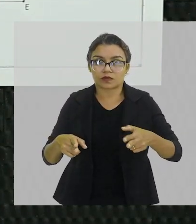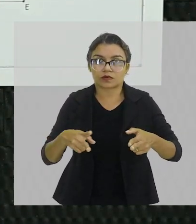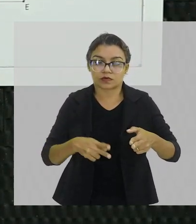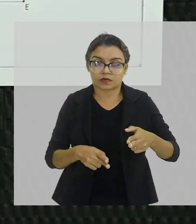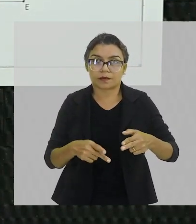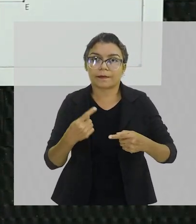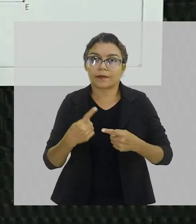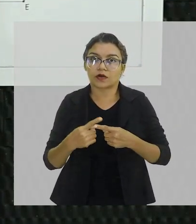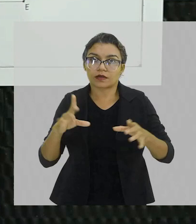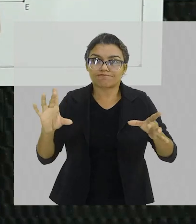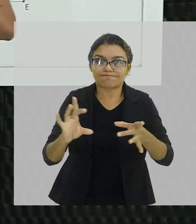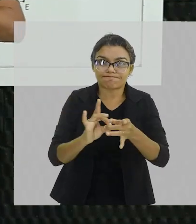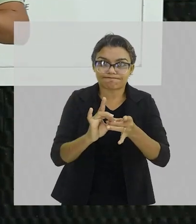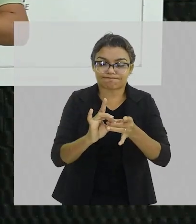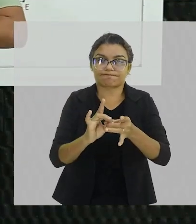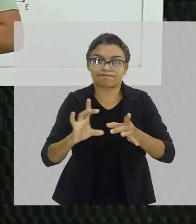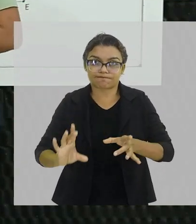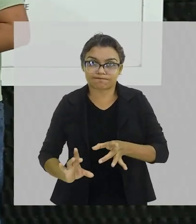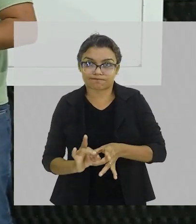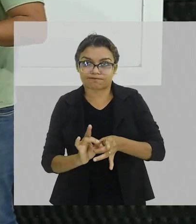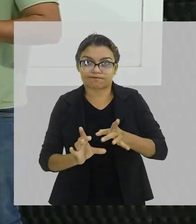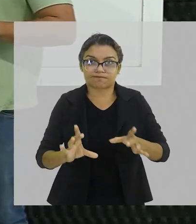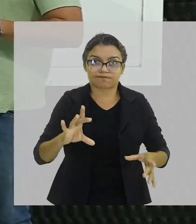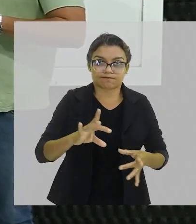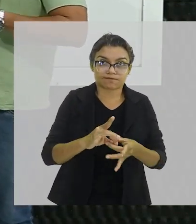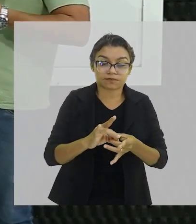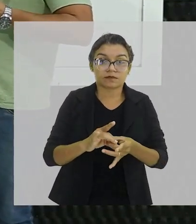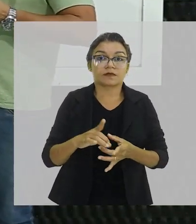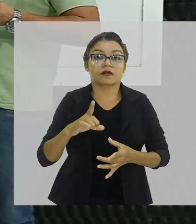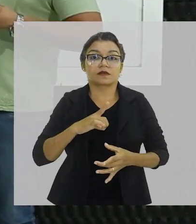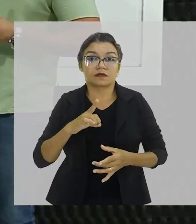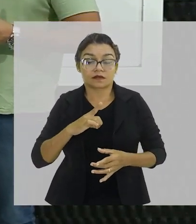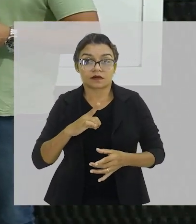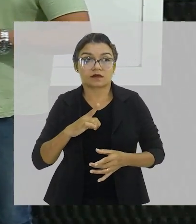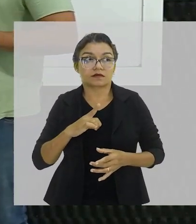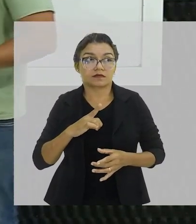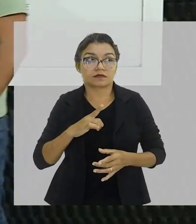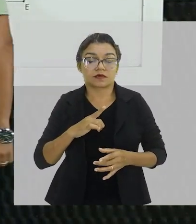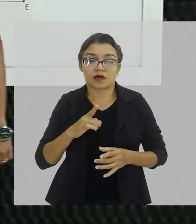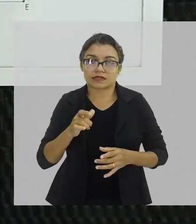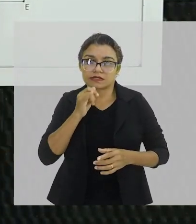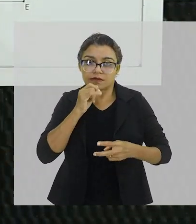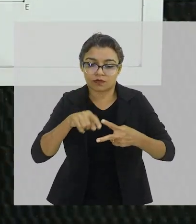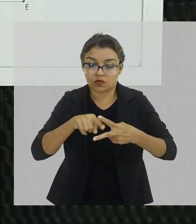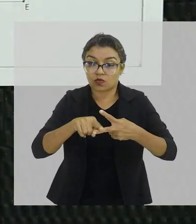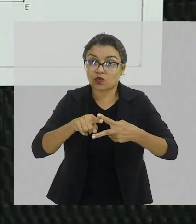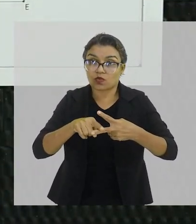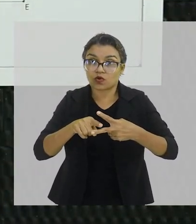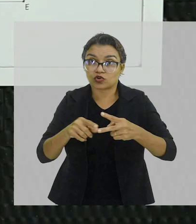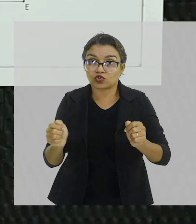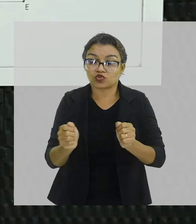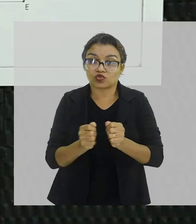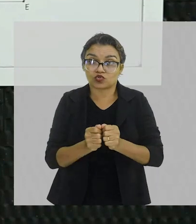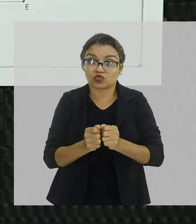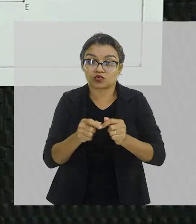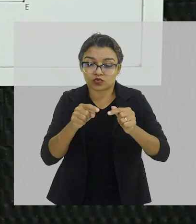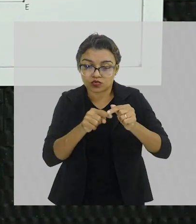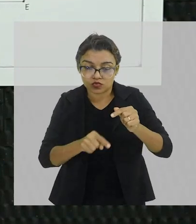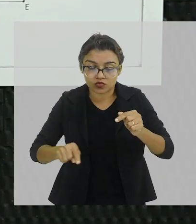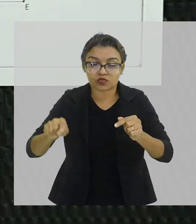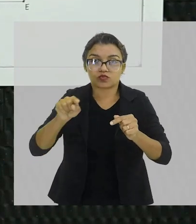encaixados. E você forma aqui esses três ângulos juntos, ele forma uma volta inteira, né? Então, 3 vezes